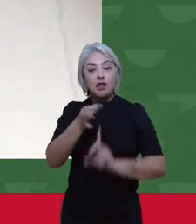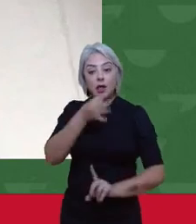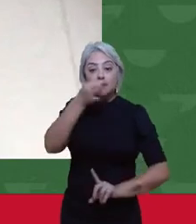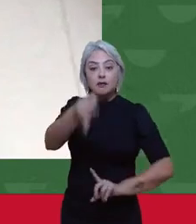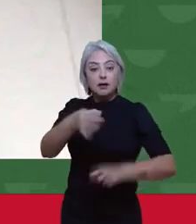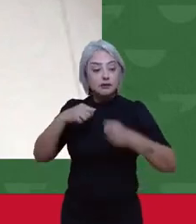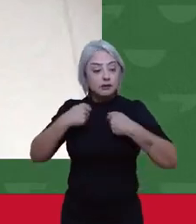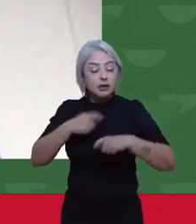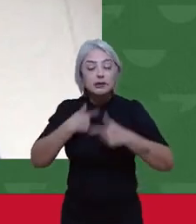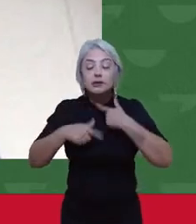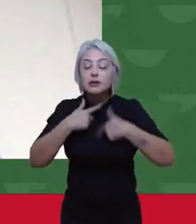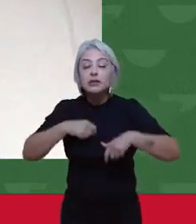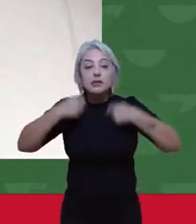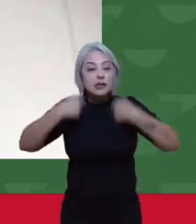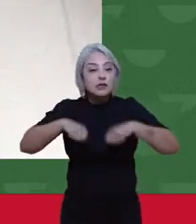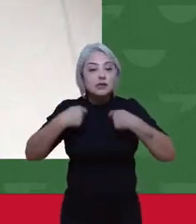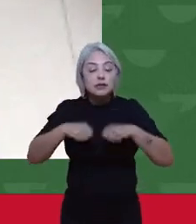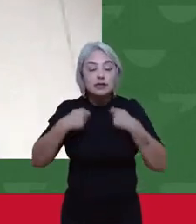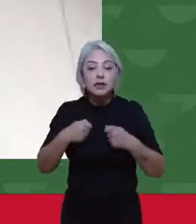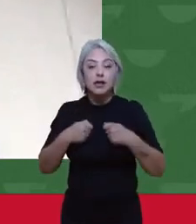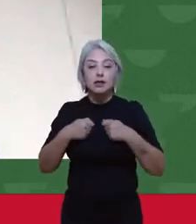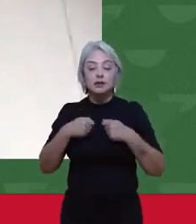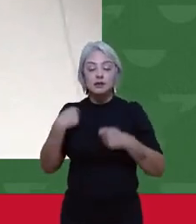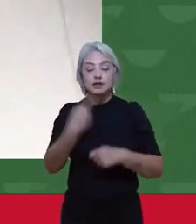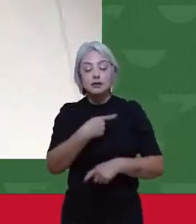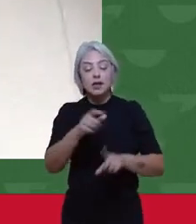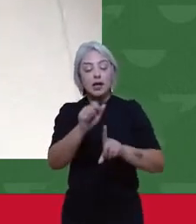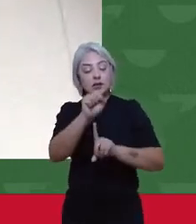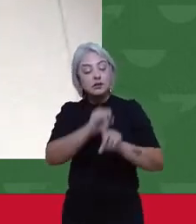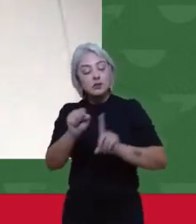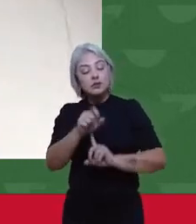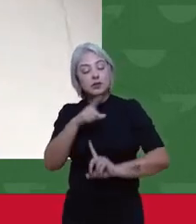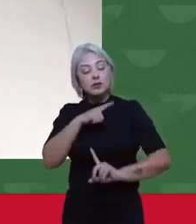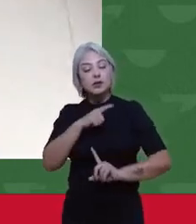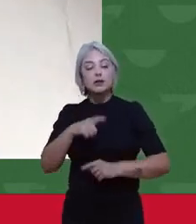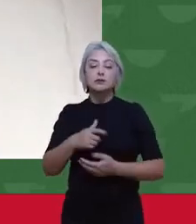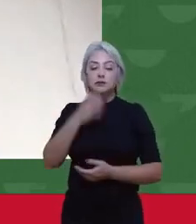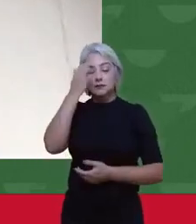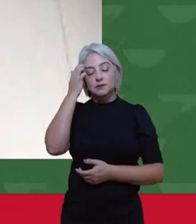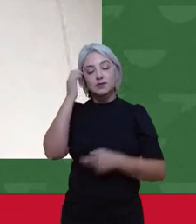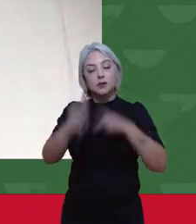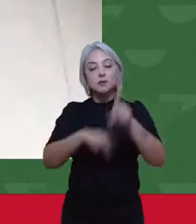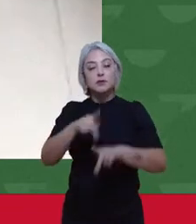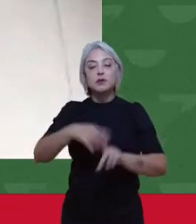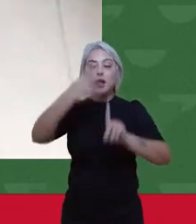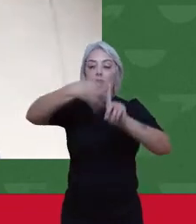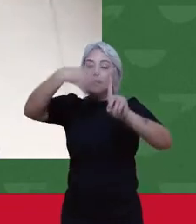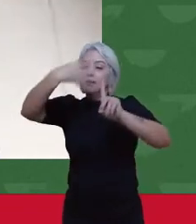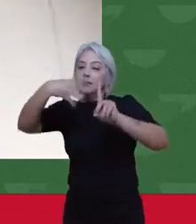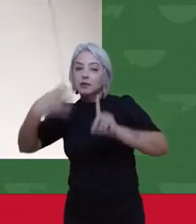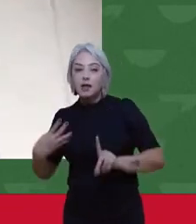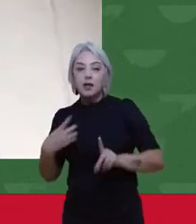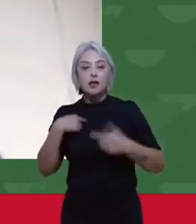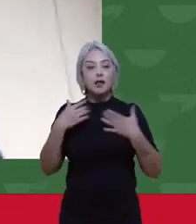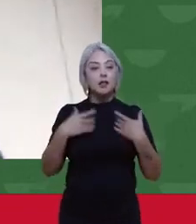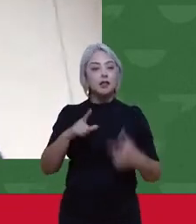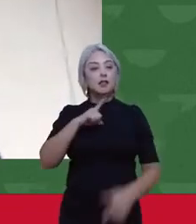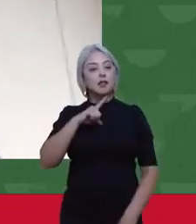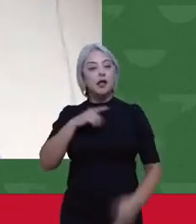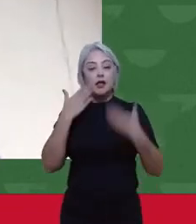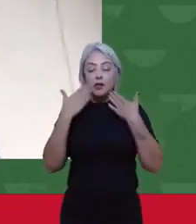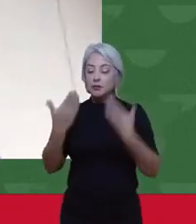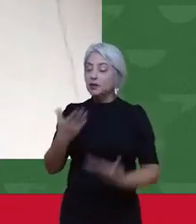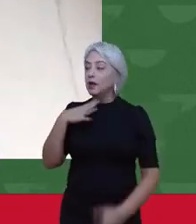do desejo, o anseio e a necessidade que a sociedade apresenta, que a população LGBTQIA+, apresenta.